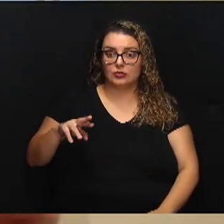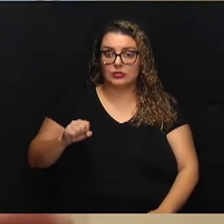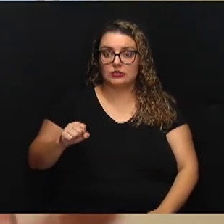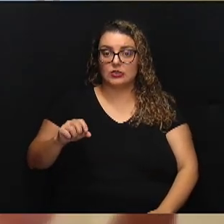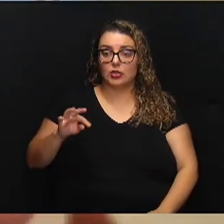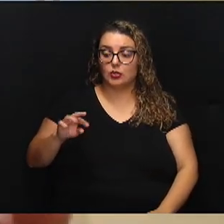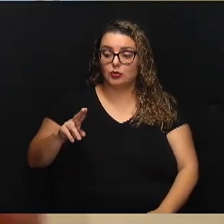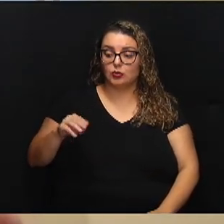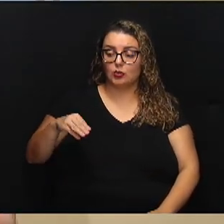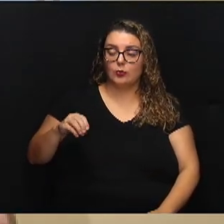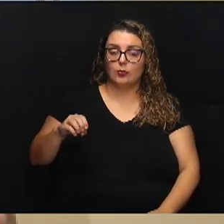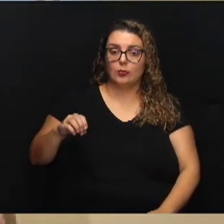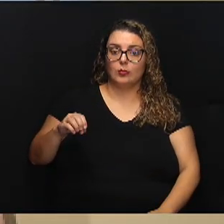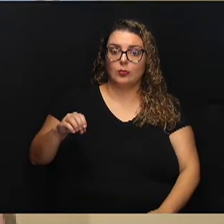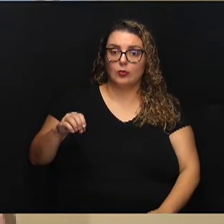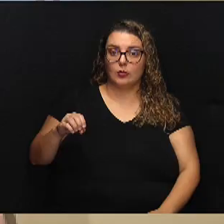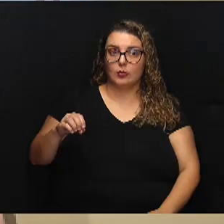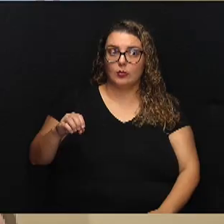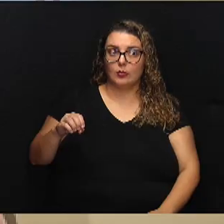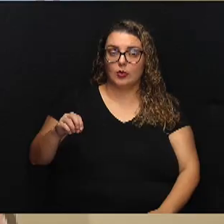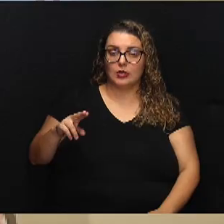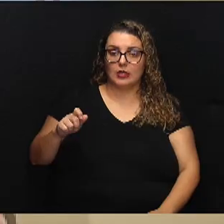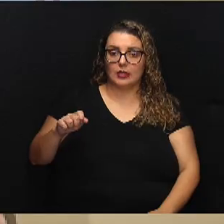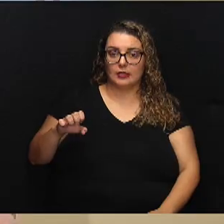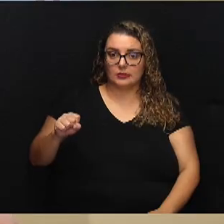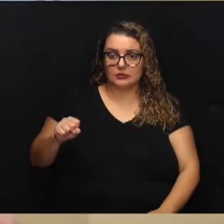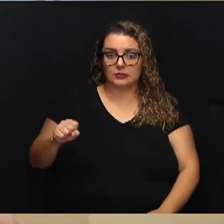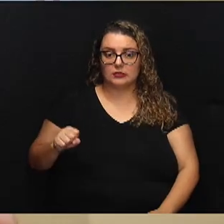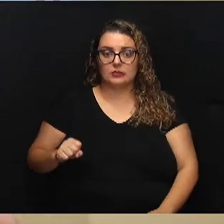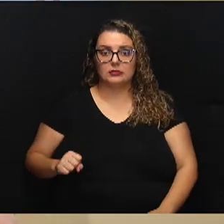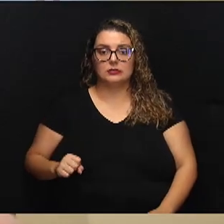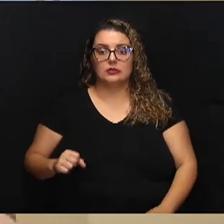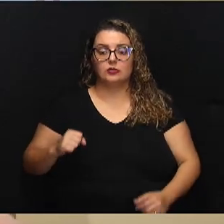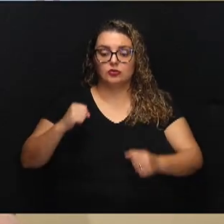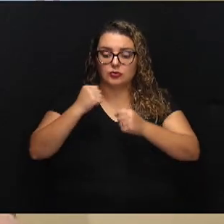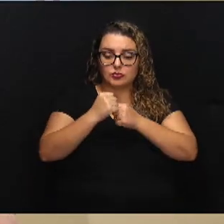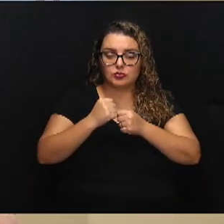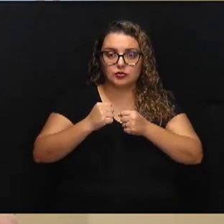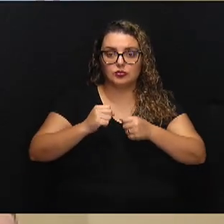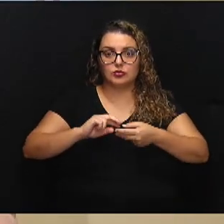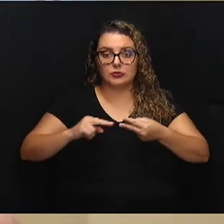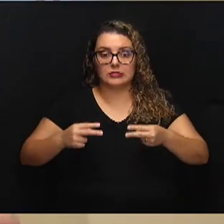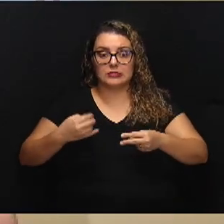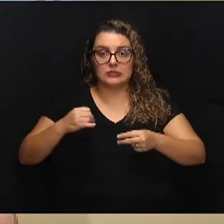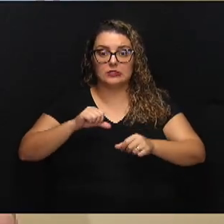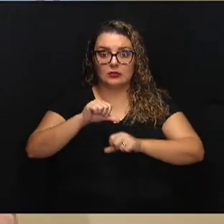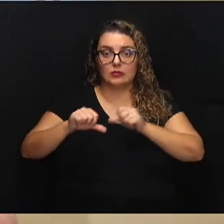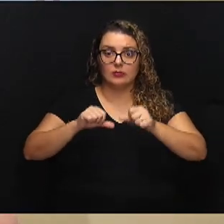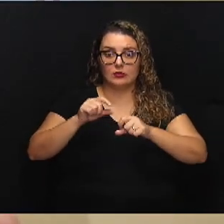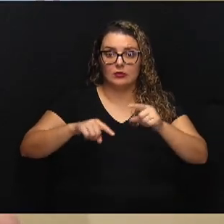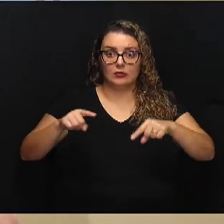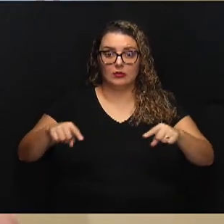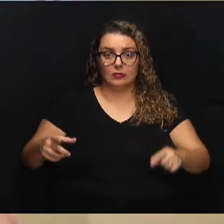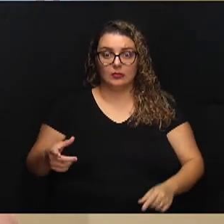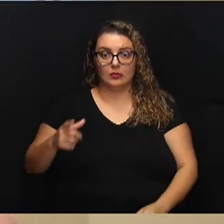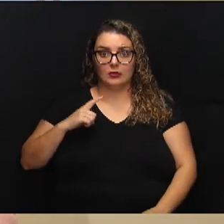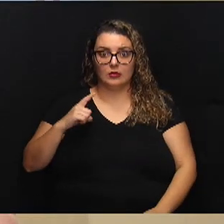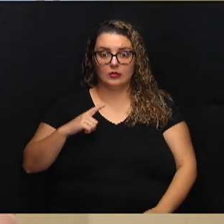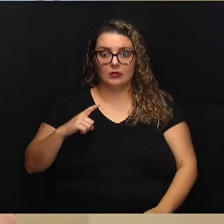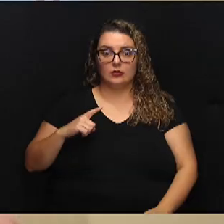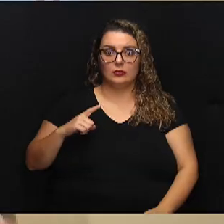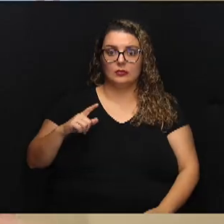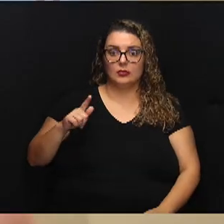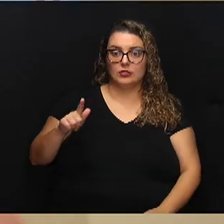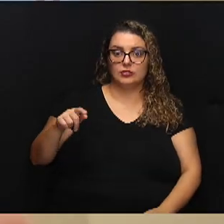Eles são 2 guardiões do nosso DNA. Então, se acontece alguma mutação e eu tenho o gene